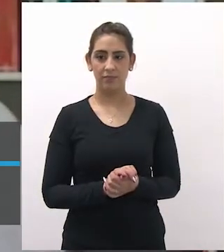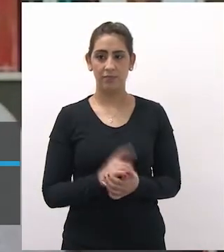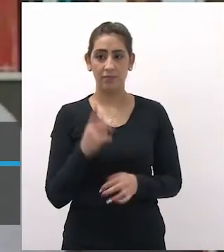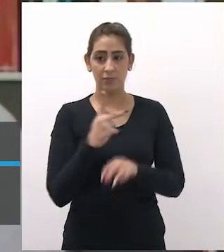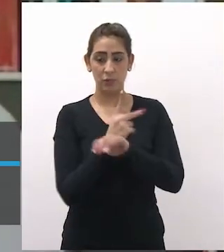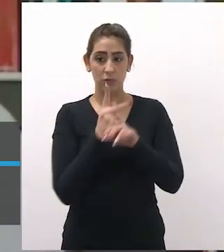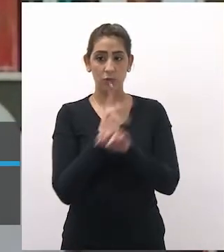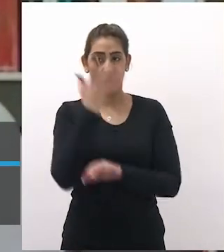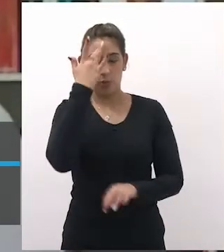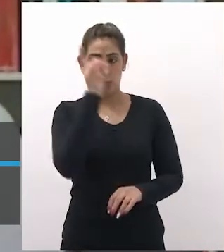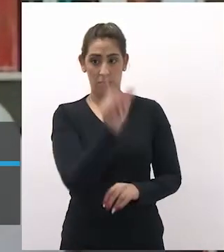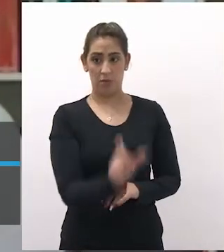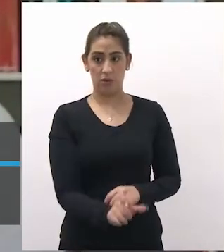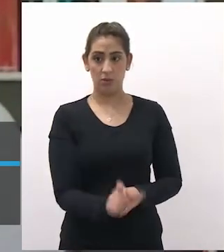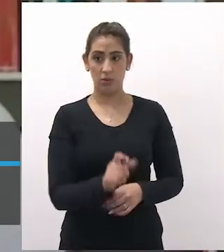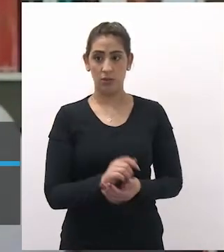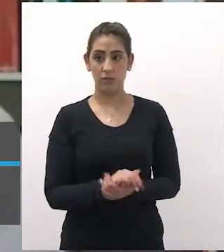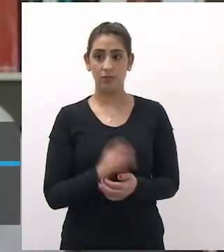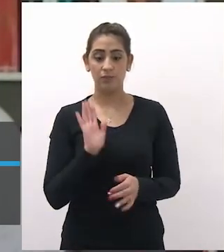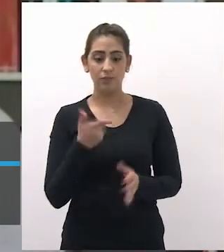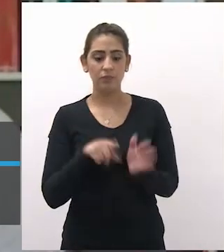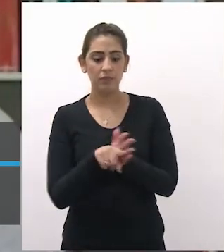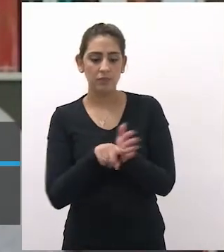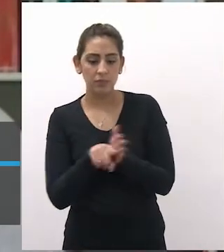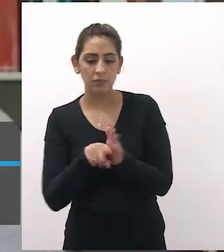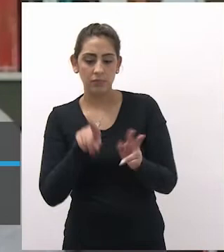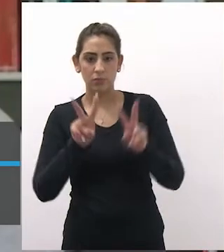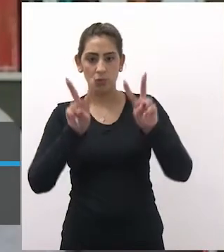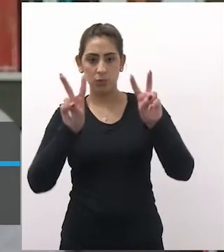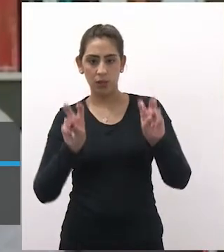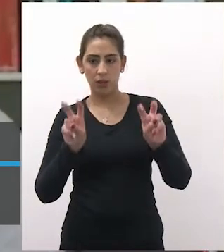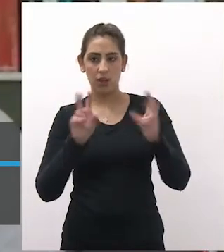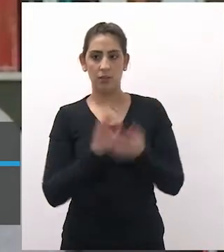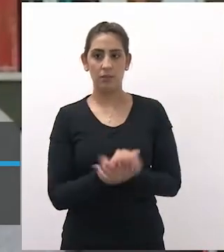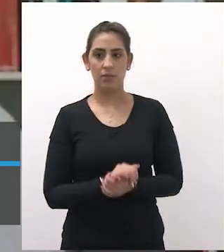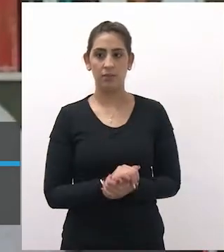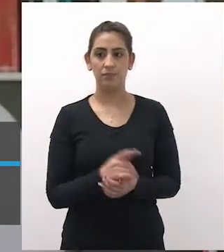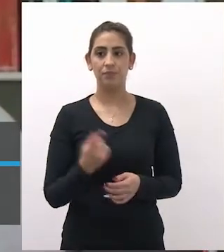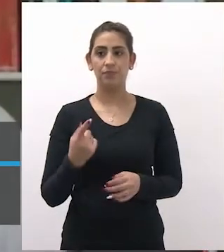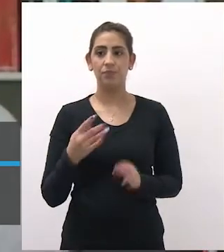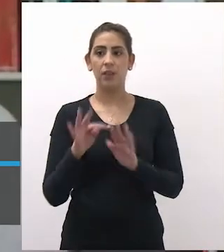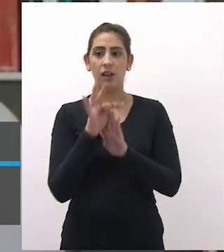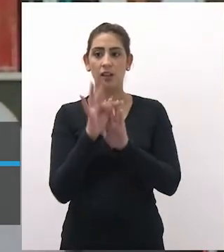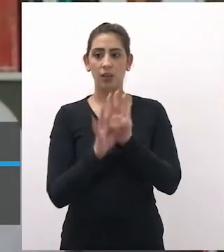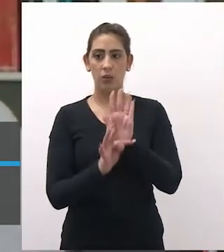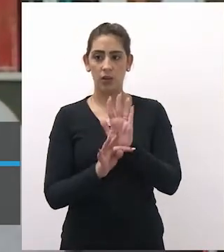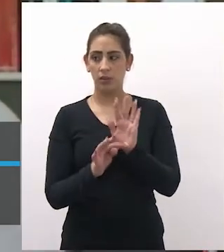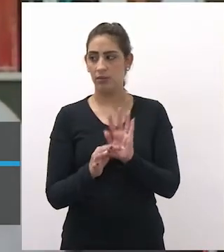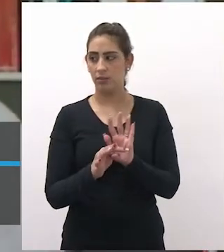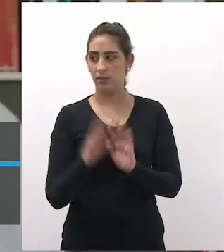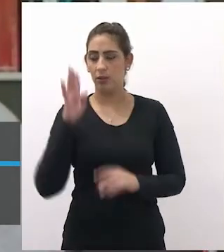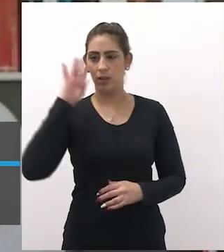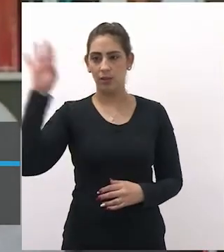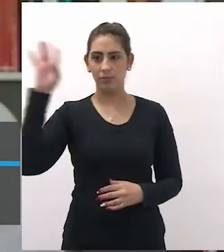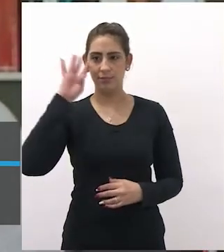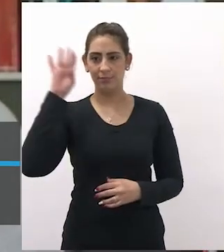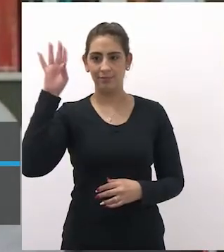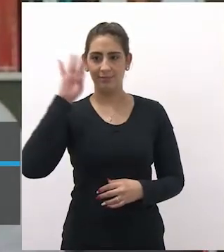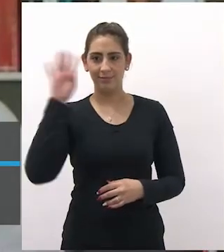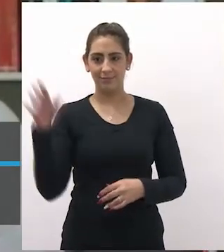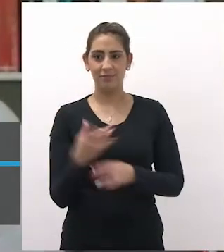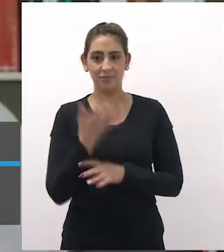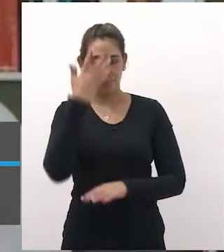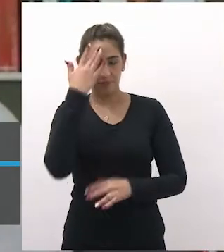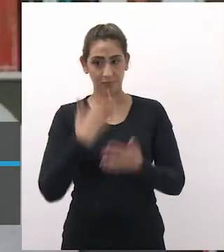procurar uma pessoa que já esteja pesquisando sobre aquela temática, principalmente quando é teoria, para que a pessoa que vai estar